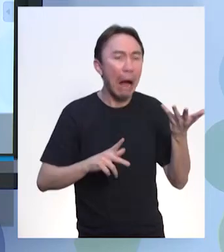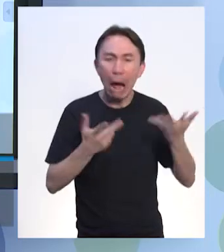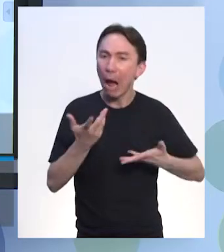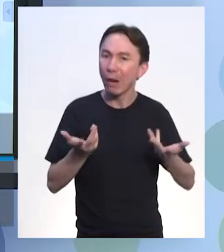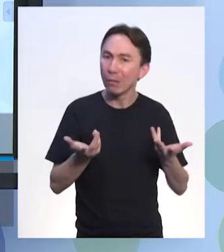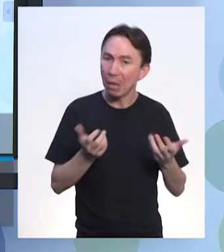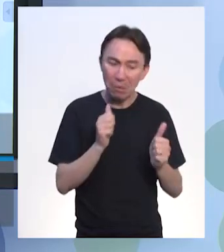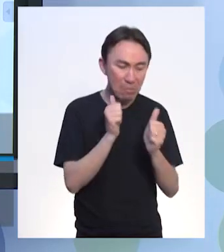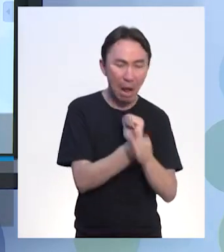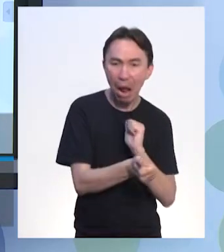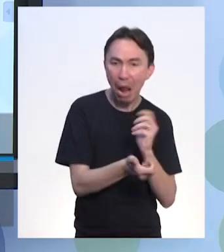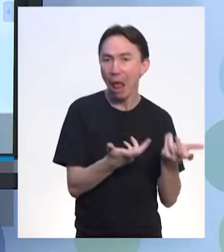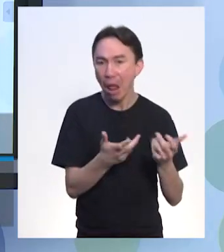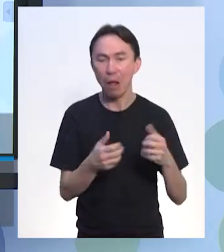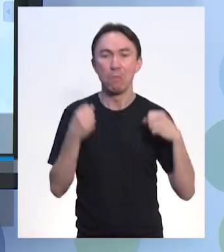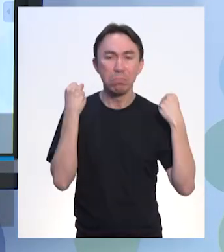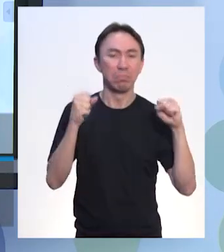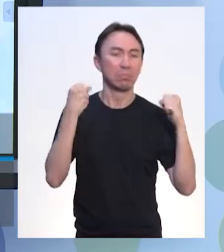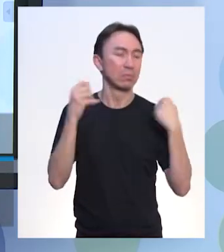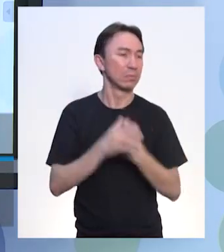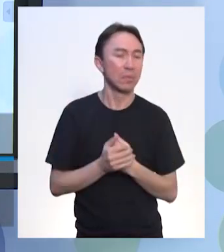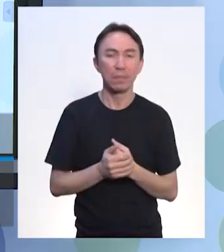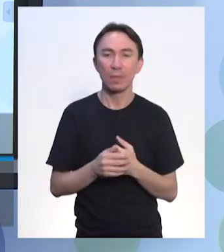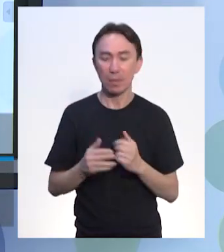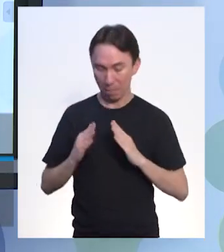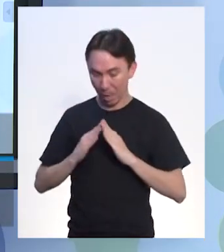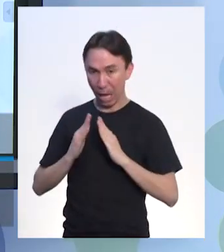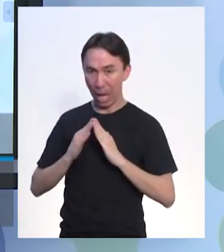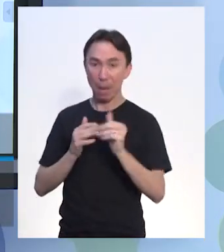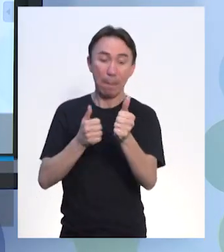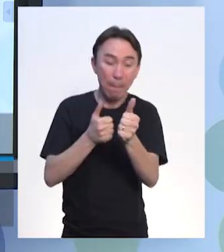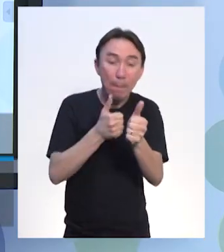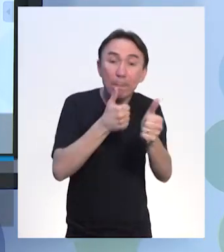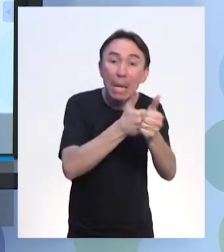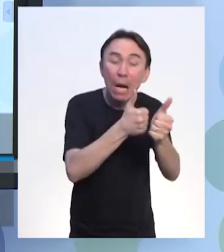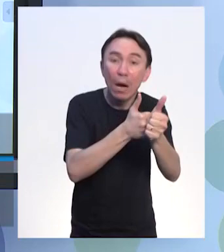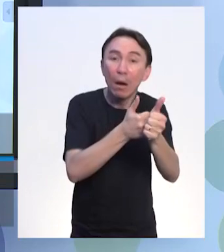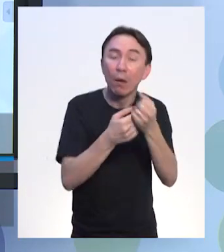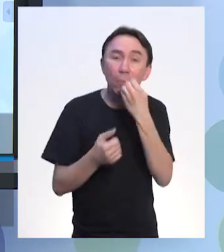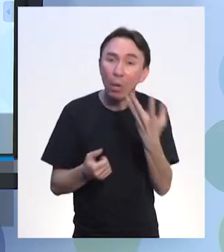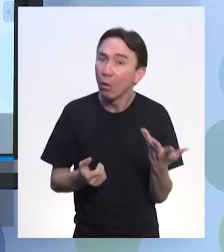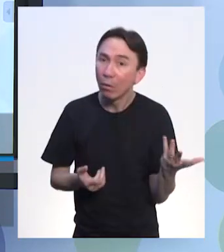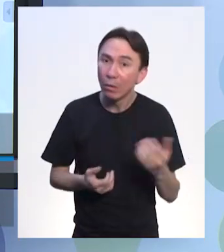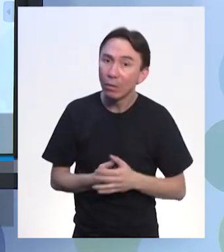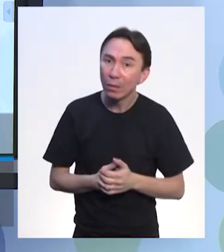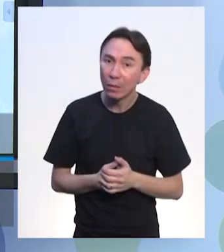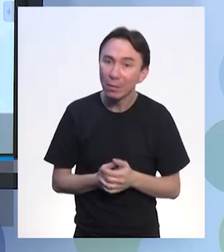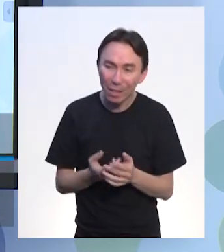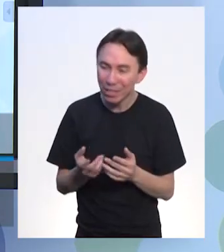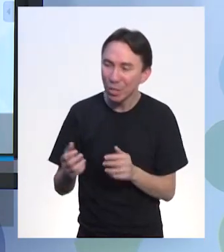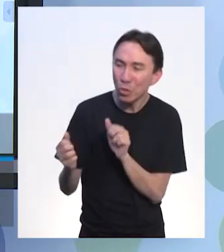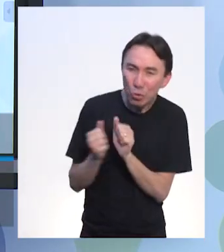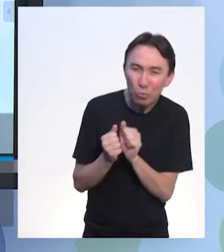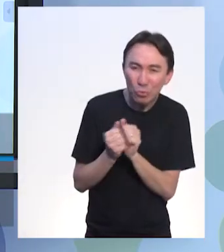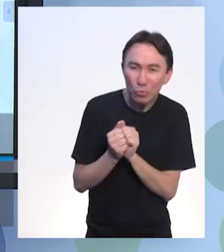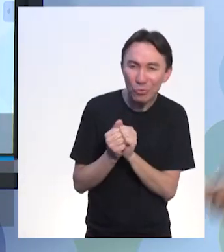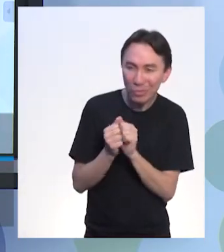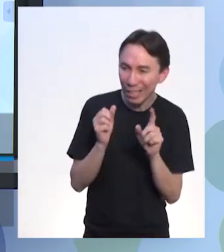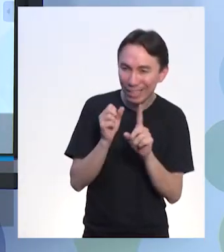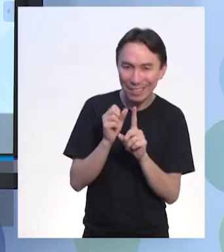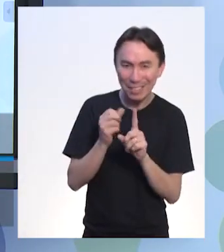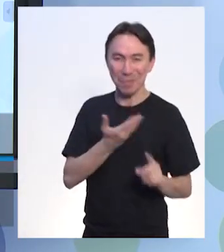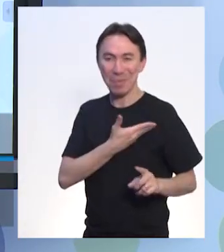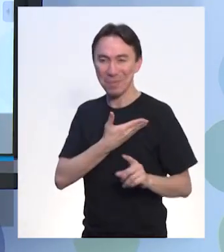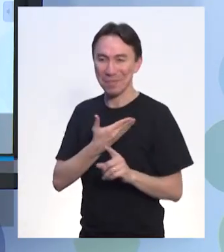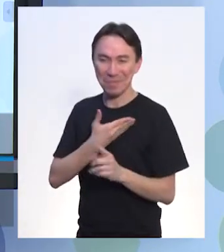prática num local perto de casa, com essa questão social, te anima. Às vezes, fazer sozinho é mesmo.